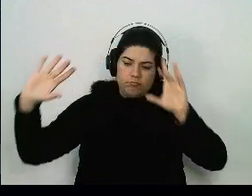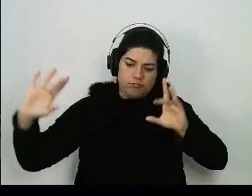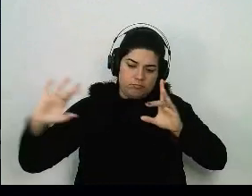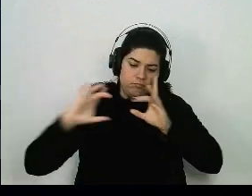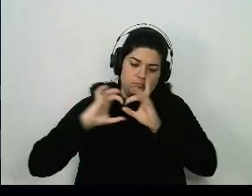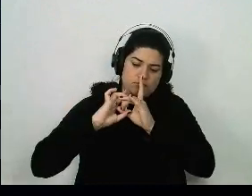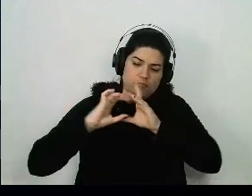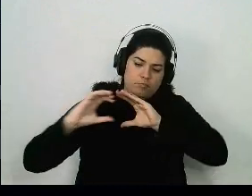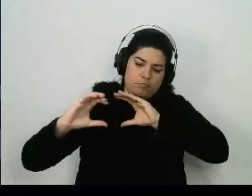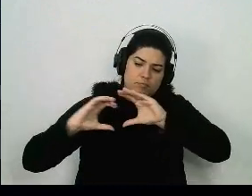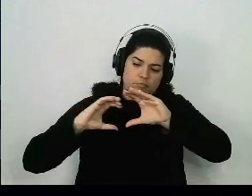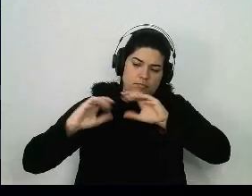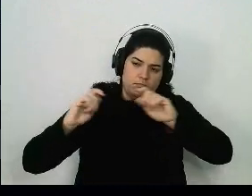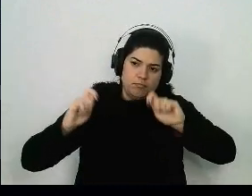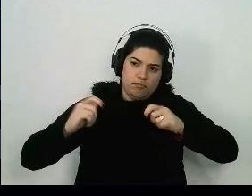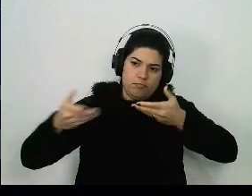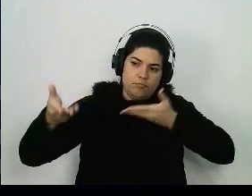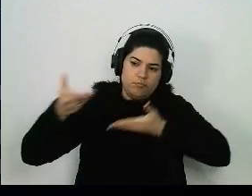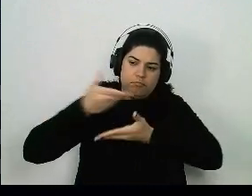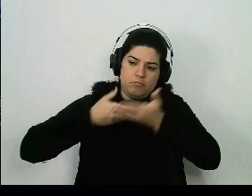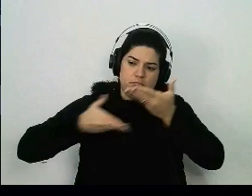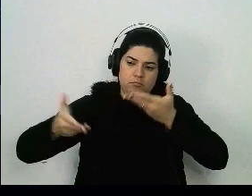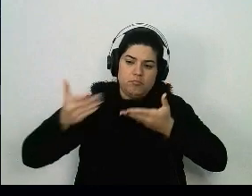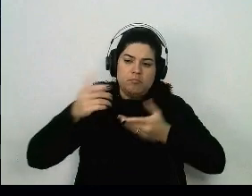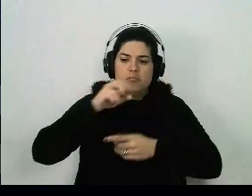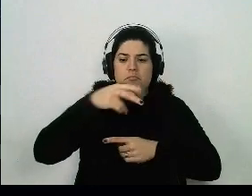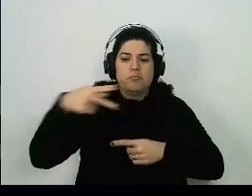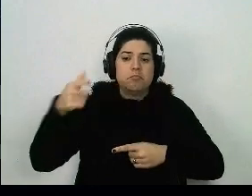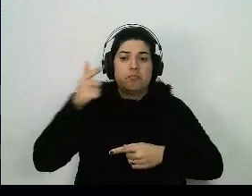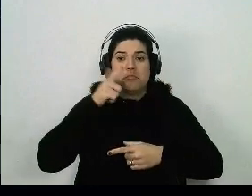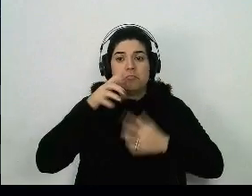vão funcionar normalmente.